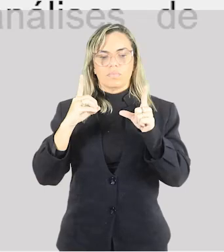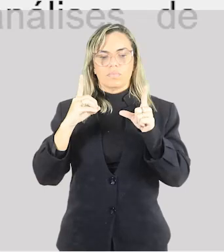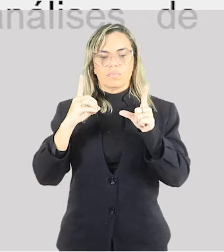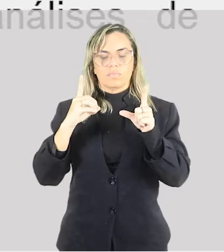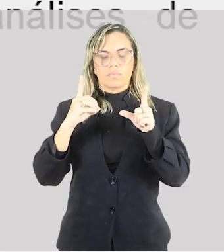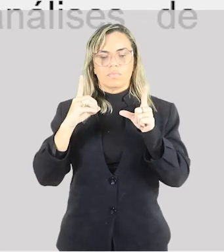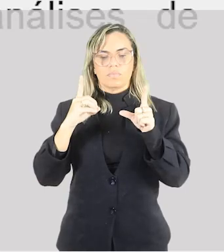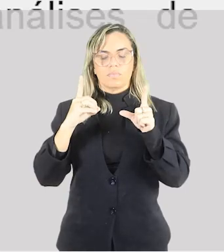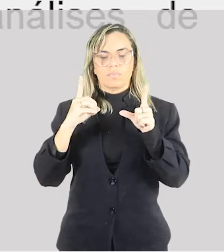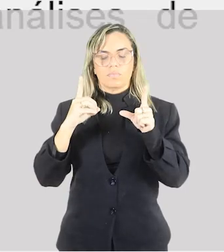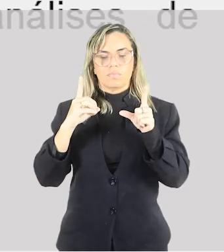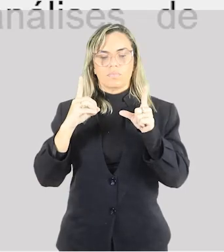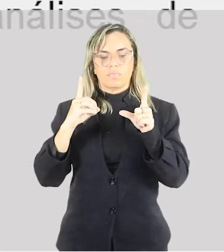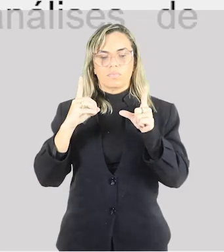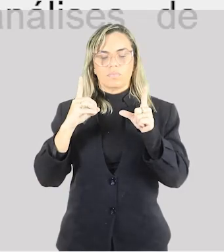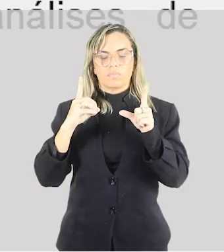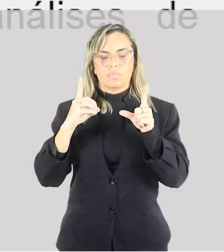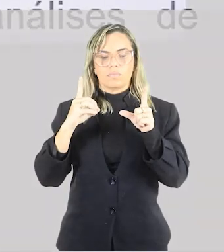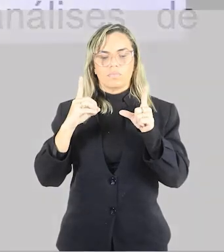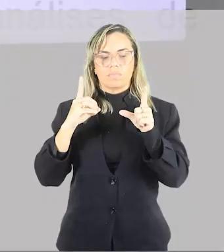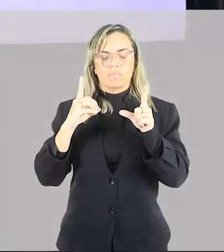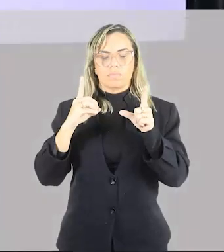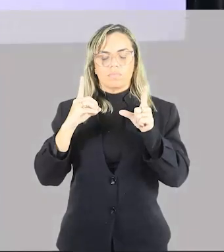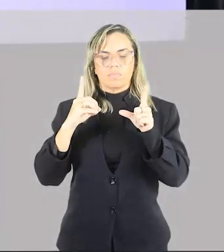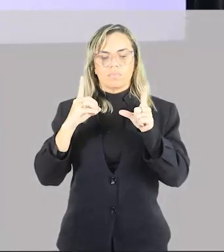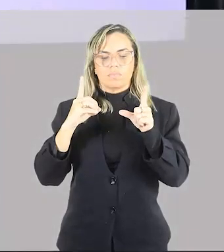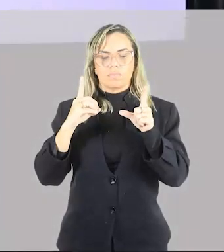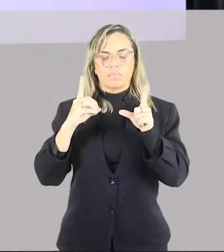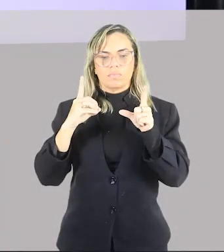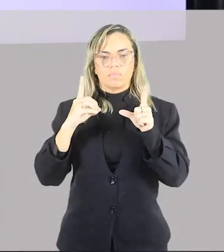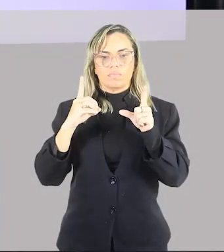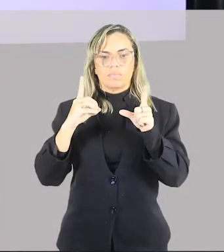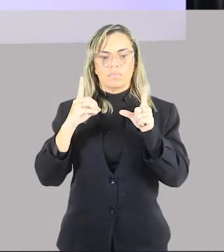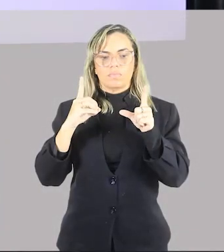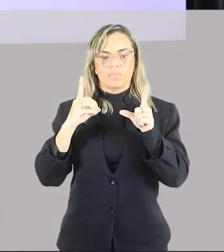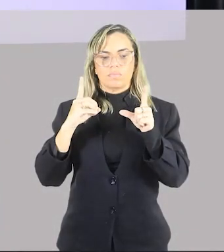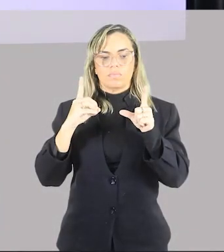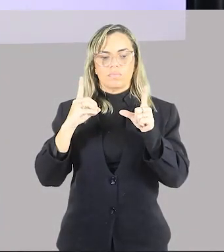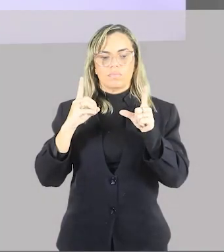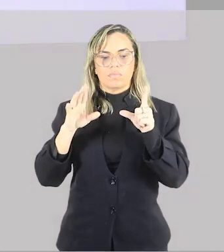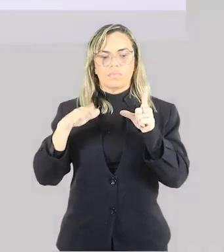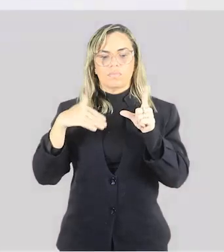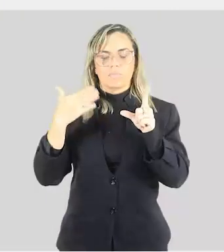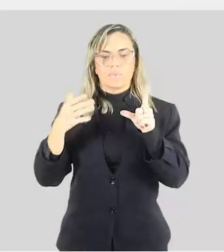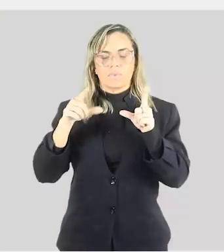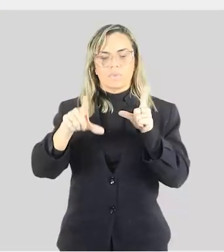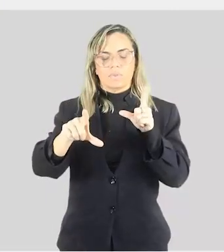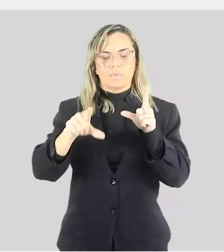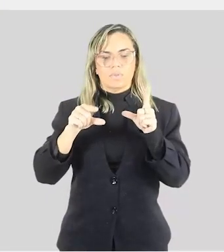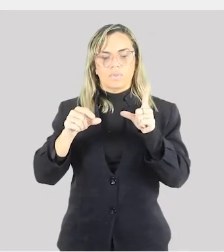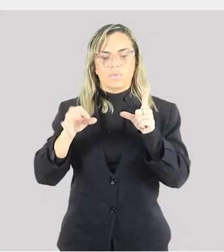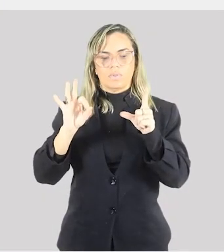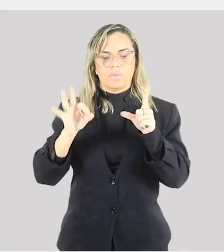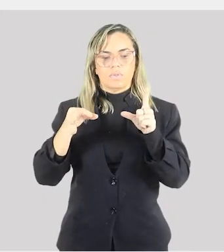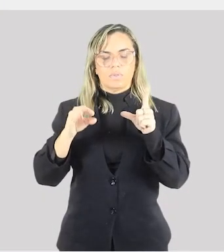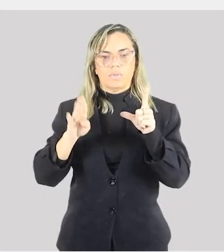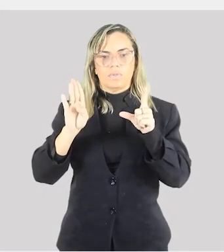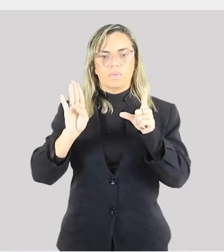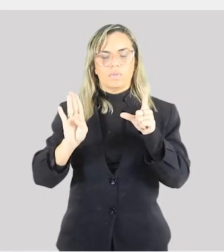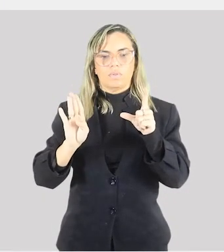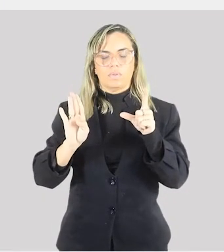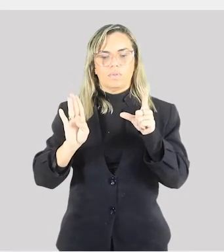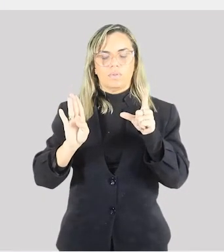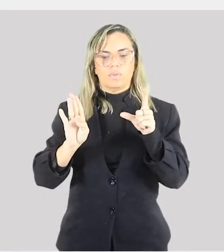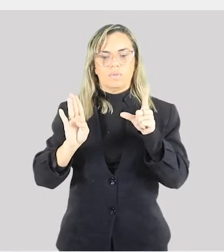ato principal, e a vontade que ratifica o ato acessório. Aqui nós temos como resposta correta a letra